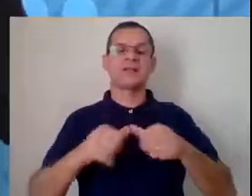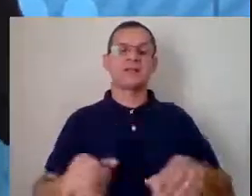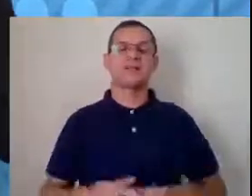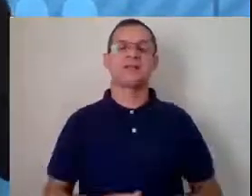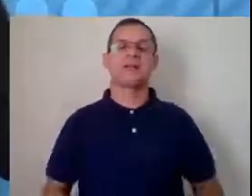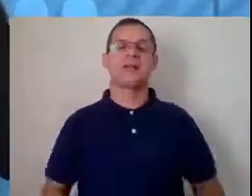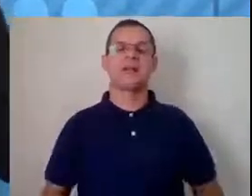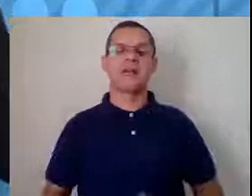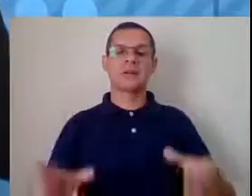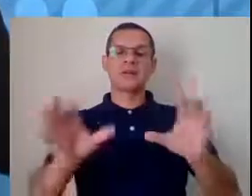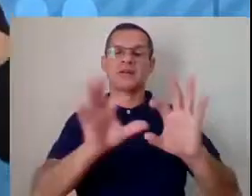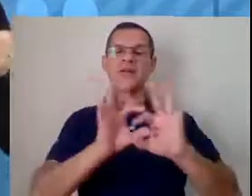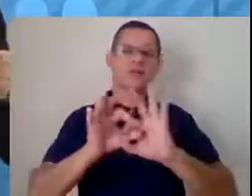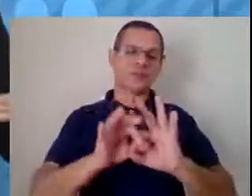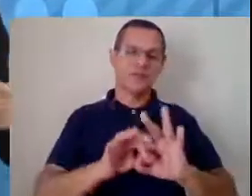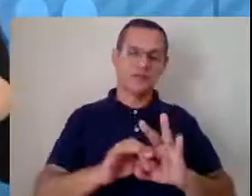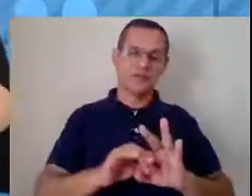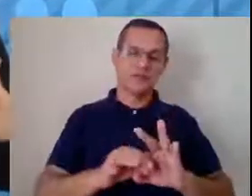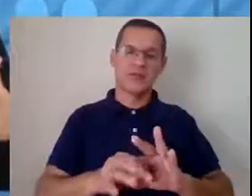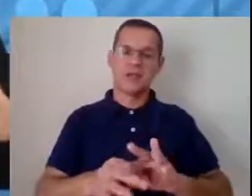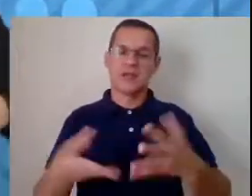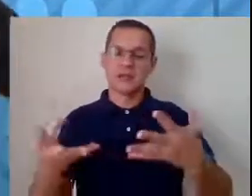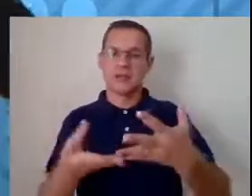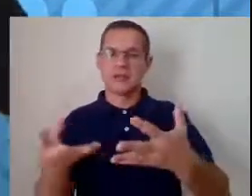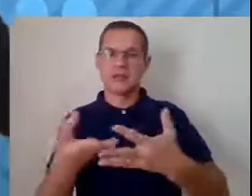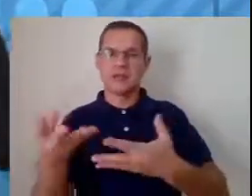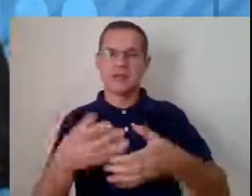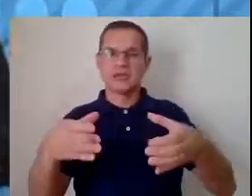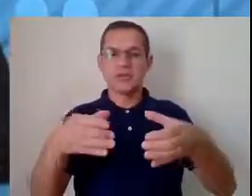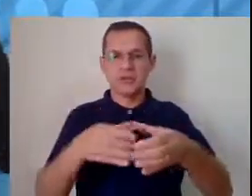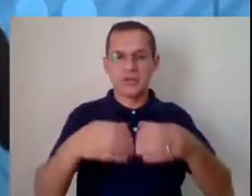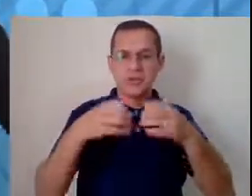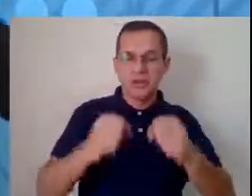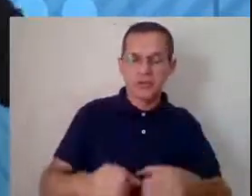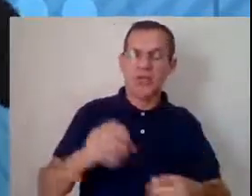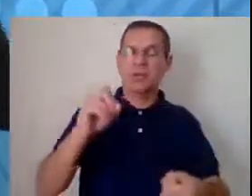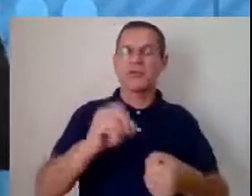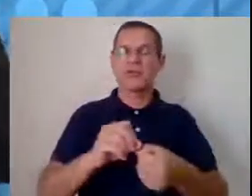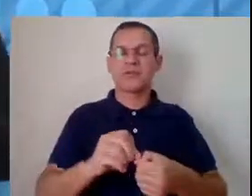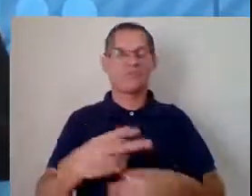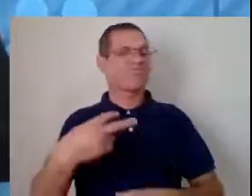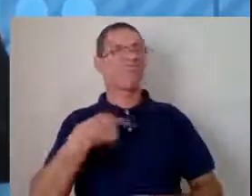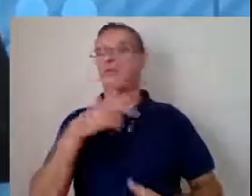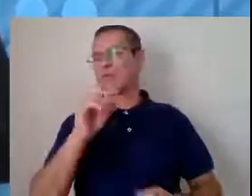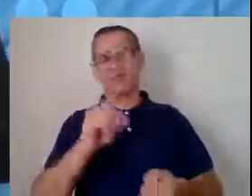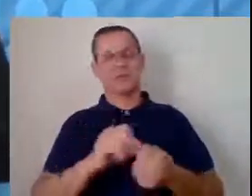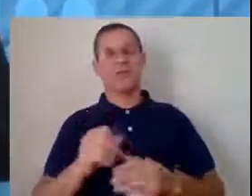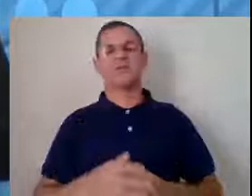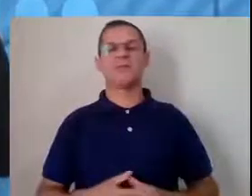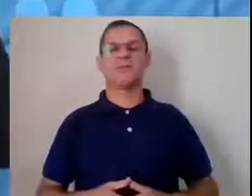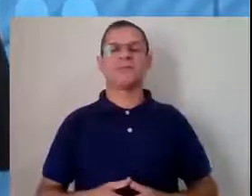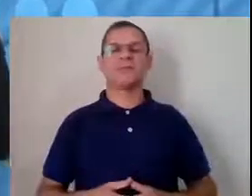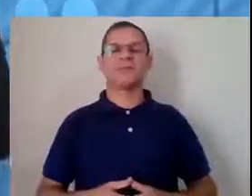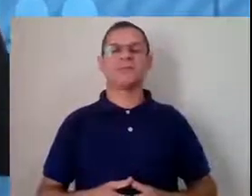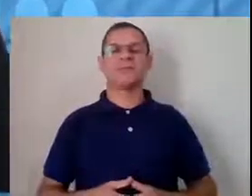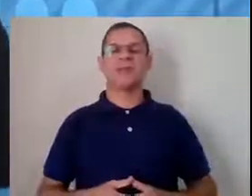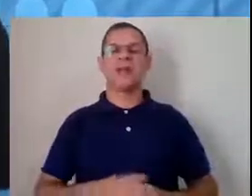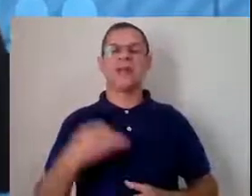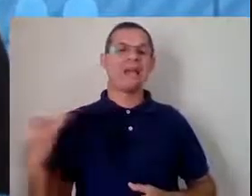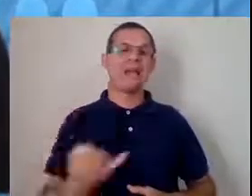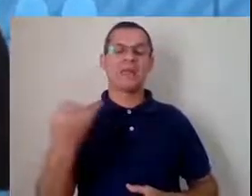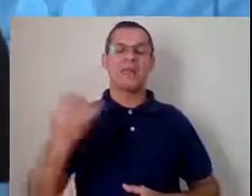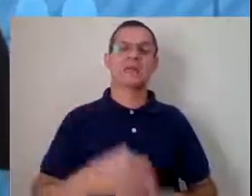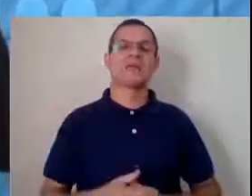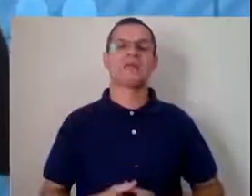Essas correlações entre os conjuntos, o que pode ser formado, o que não pode ser formado, tá? É